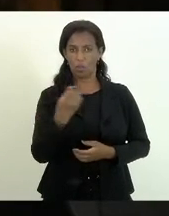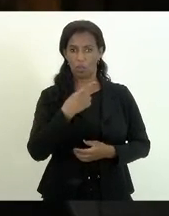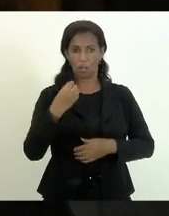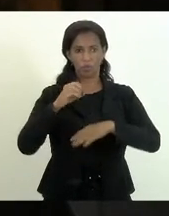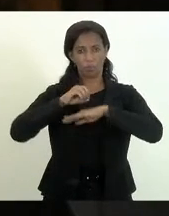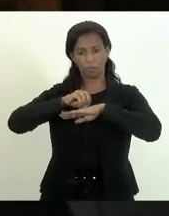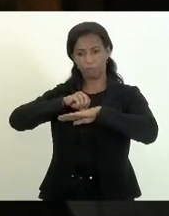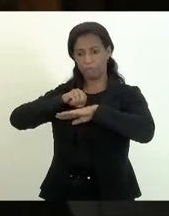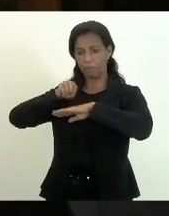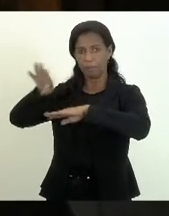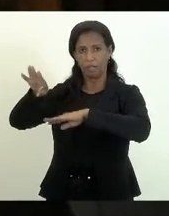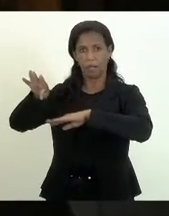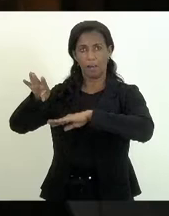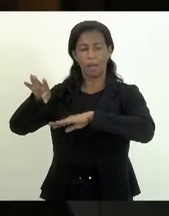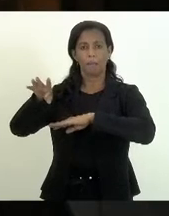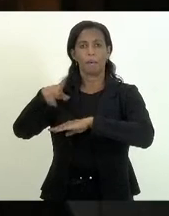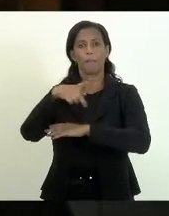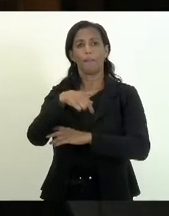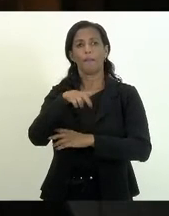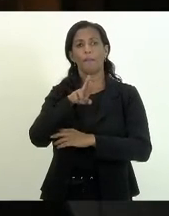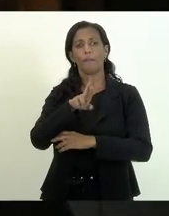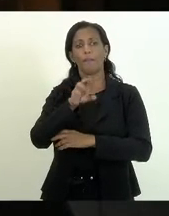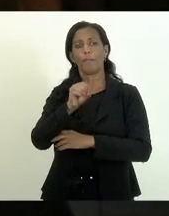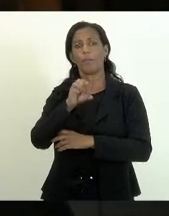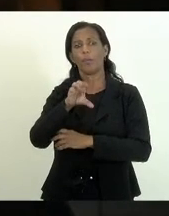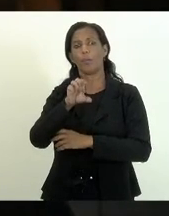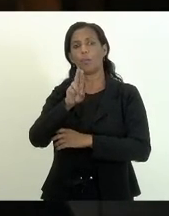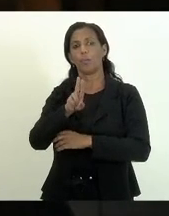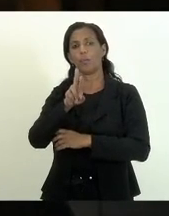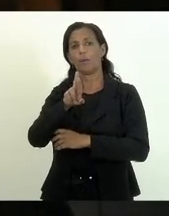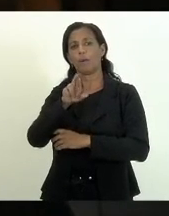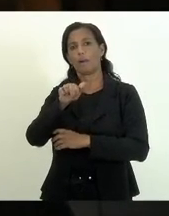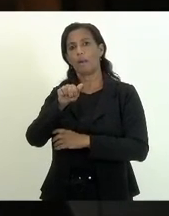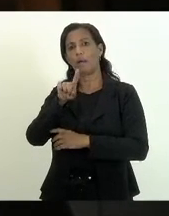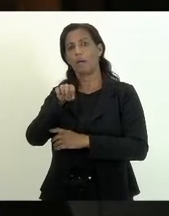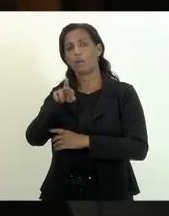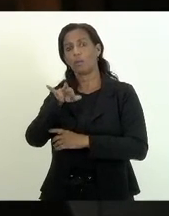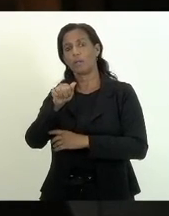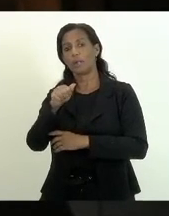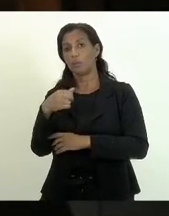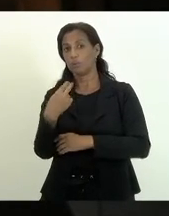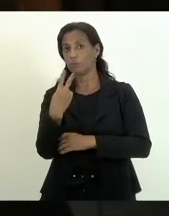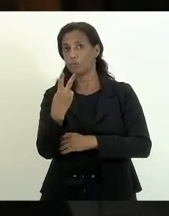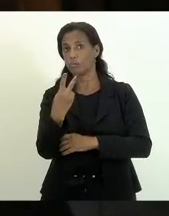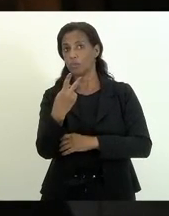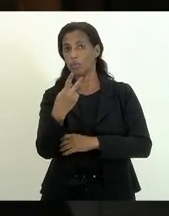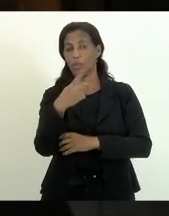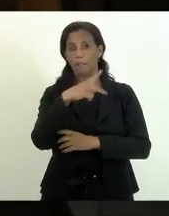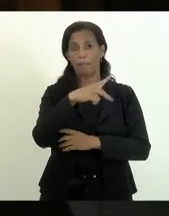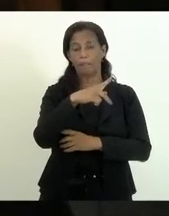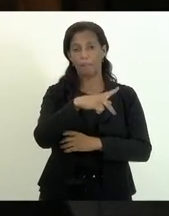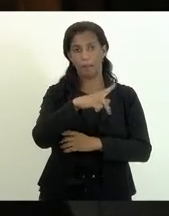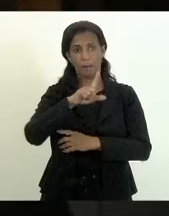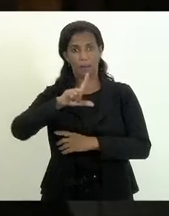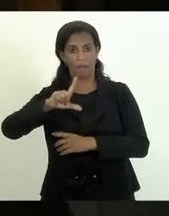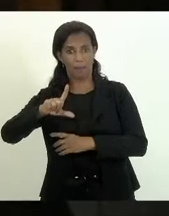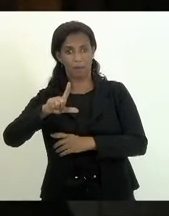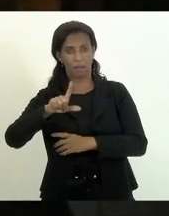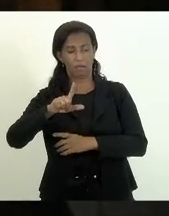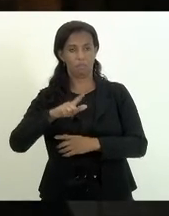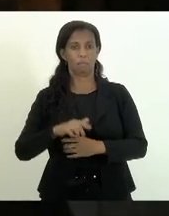Procuradoria a título de sugestão os duas pernas que tem aqui nessa casa que eu tenho